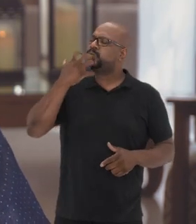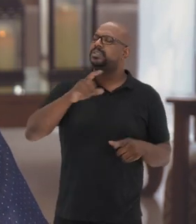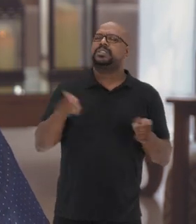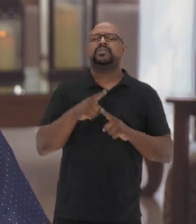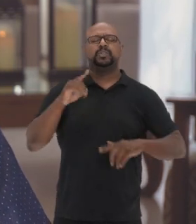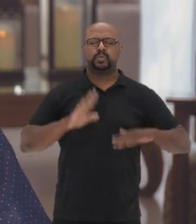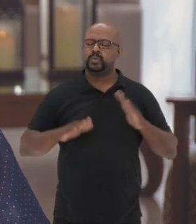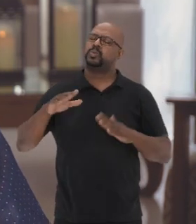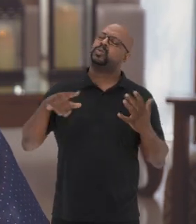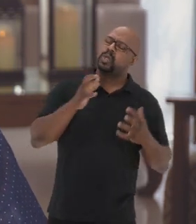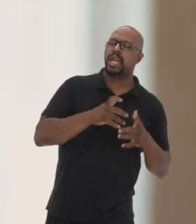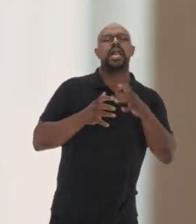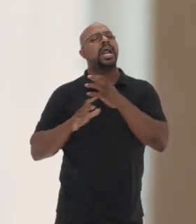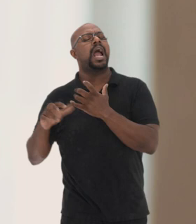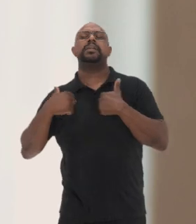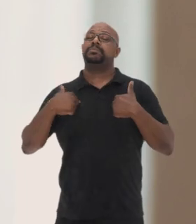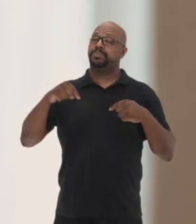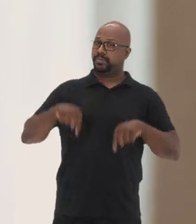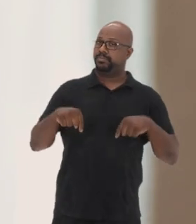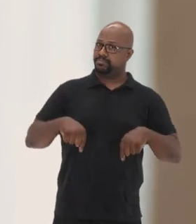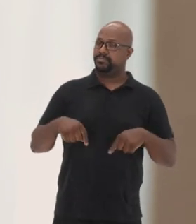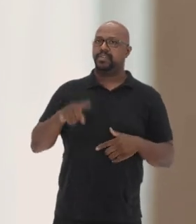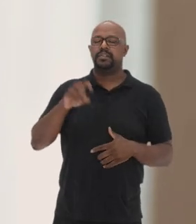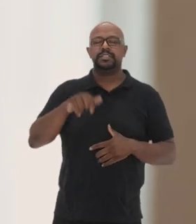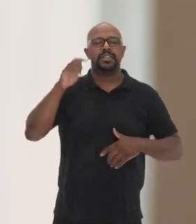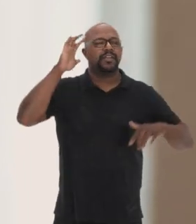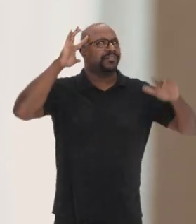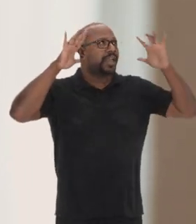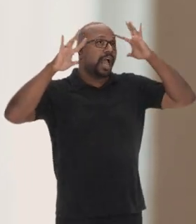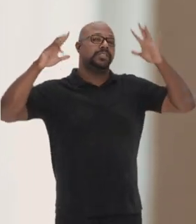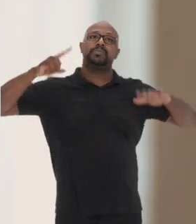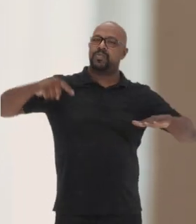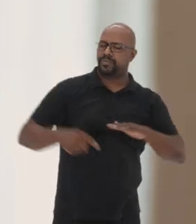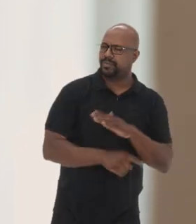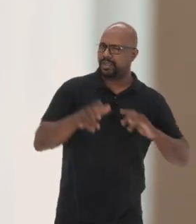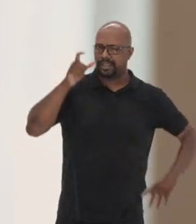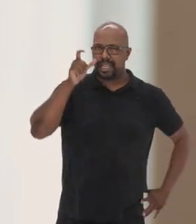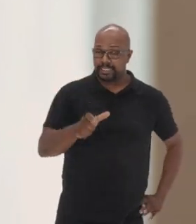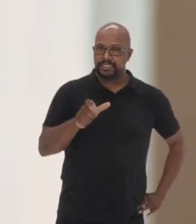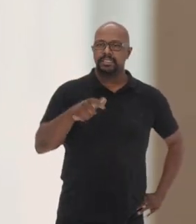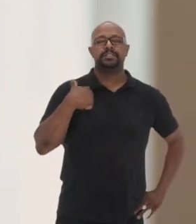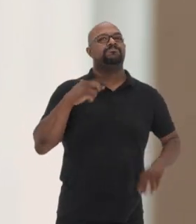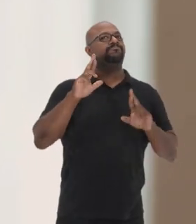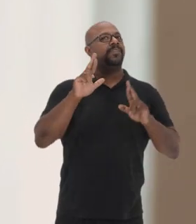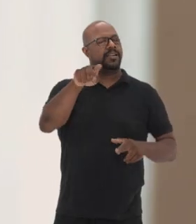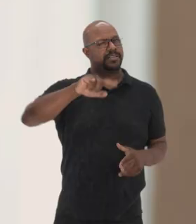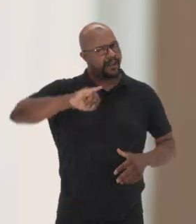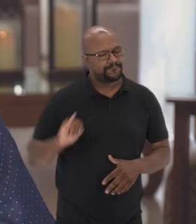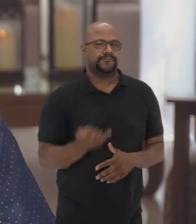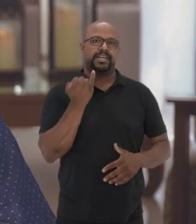serão tocadas por mim acredito que vai ser uma viagem profunda e interessante e espero que vocês